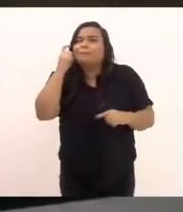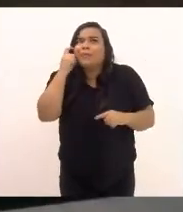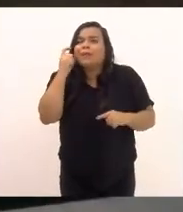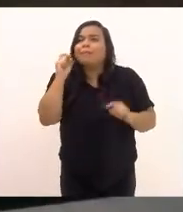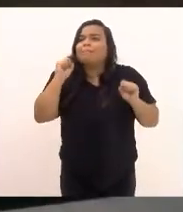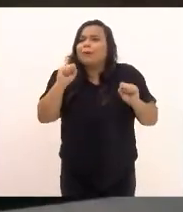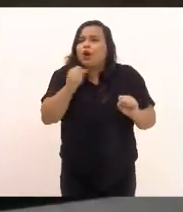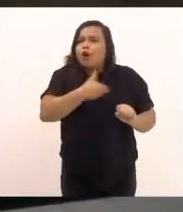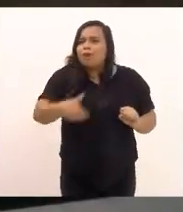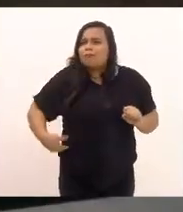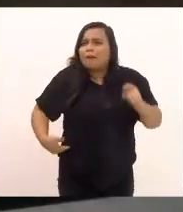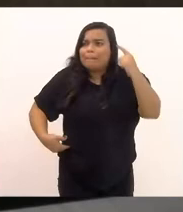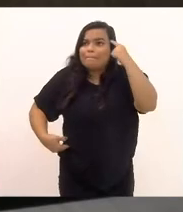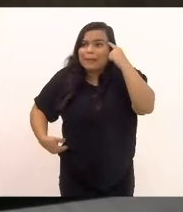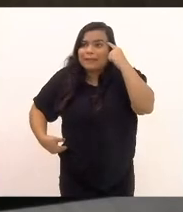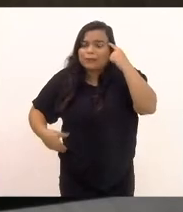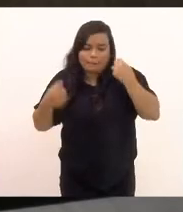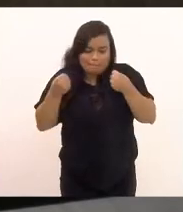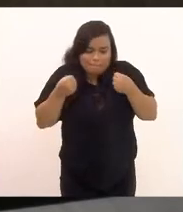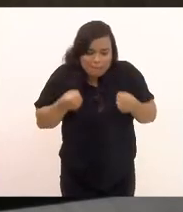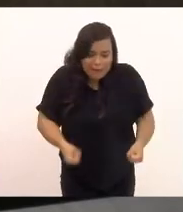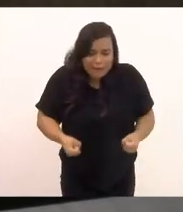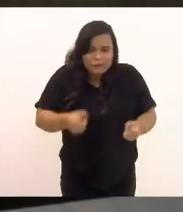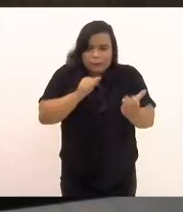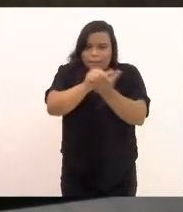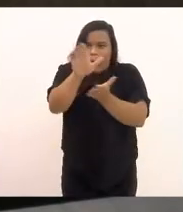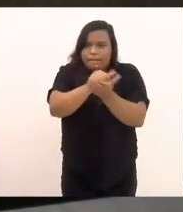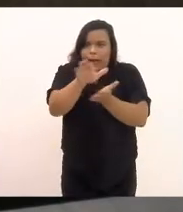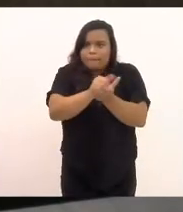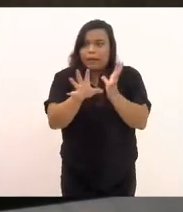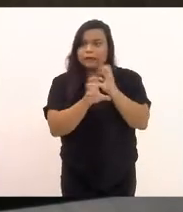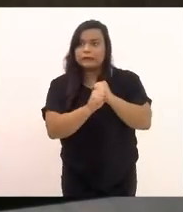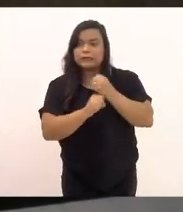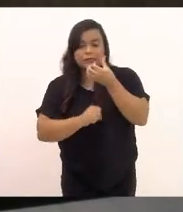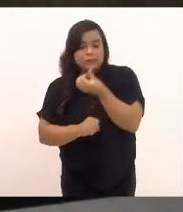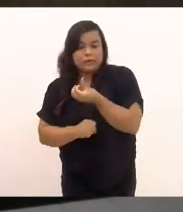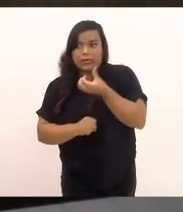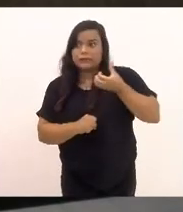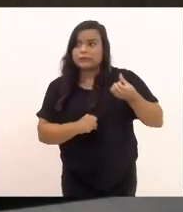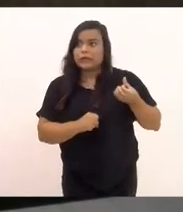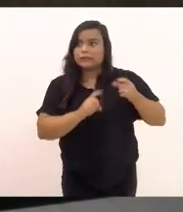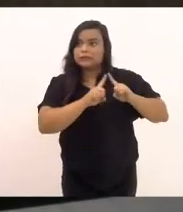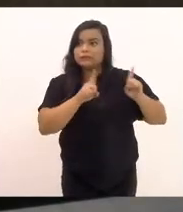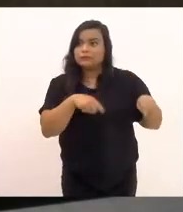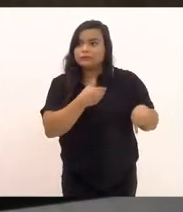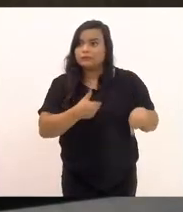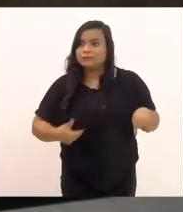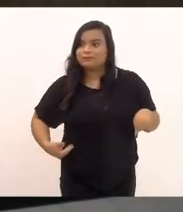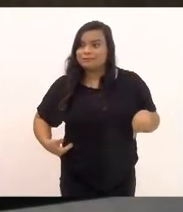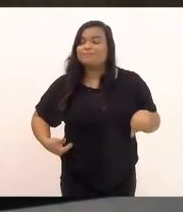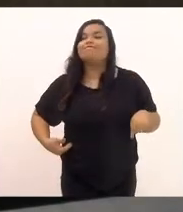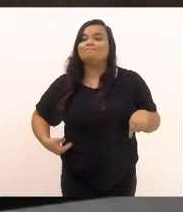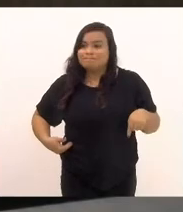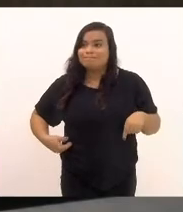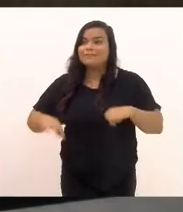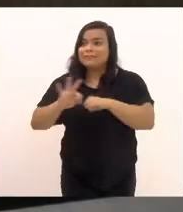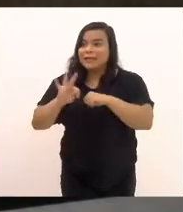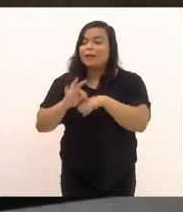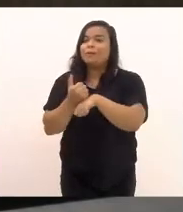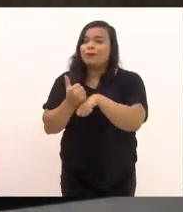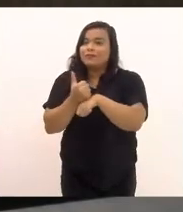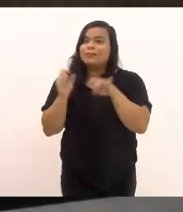o peso da demissão desses 66 empregados públicos, técnicos, porque isso